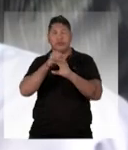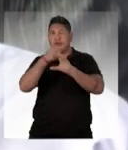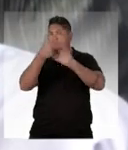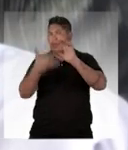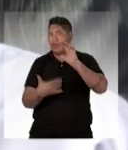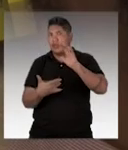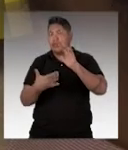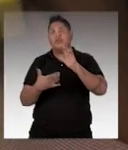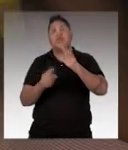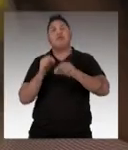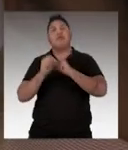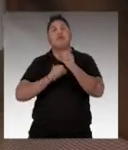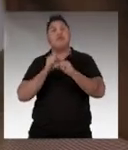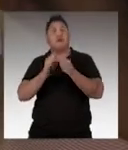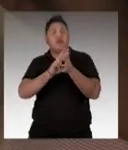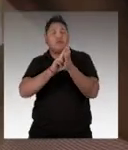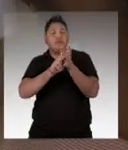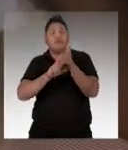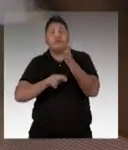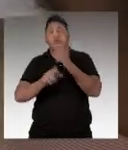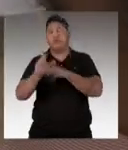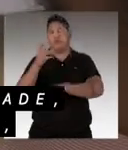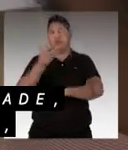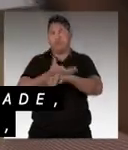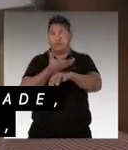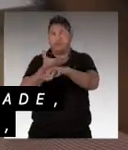como característica a